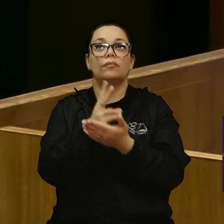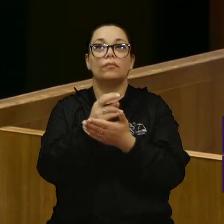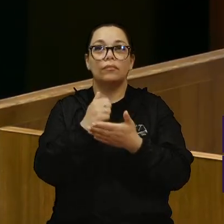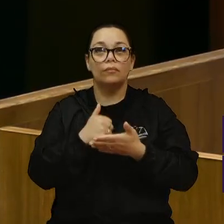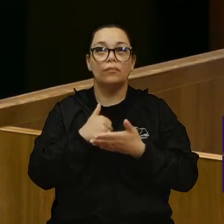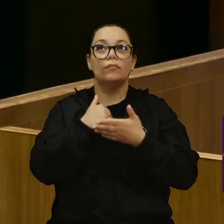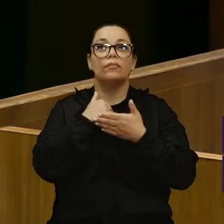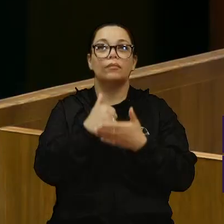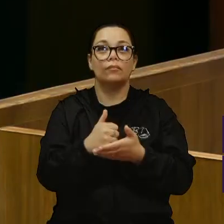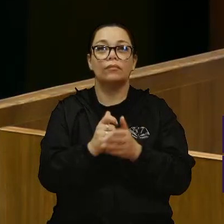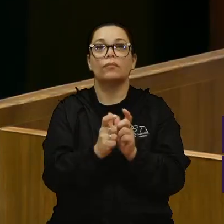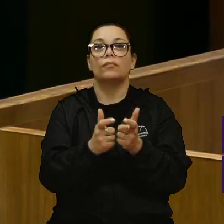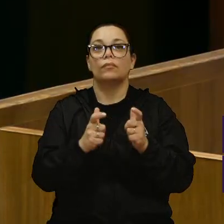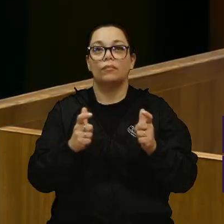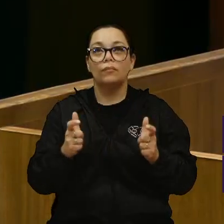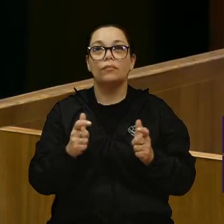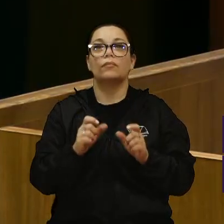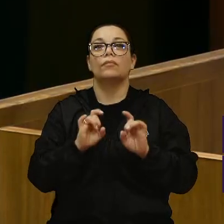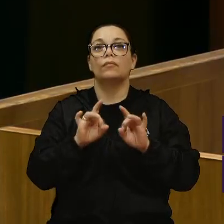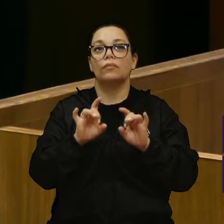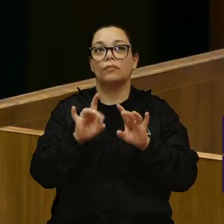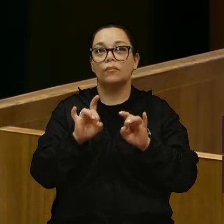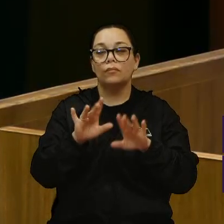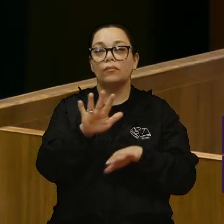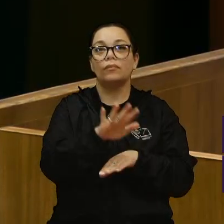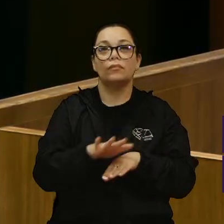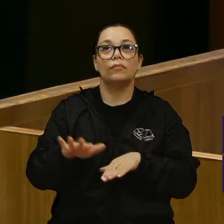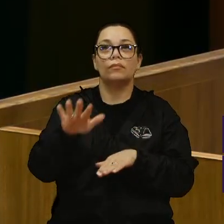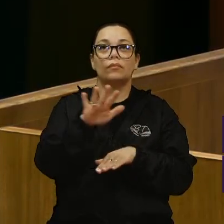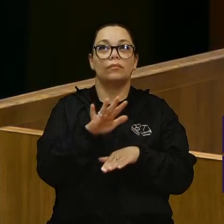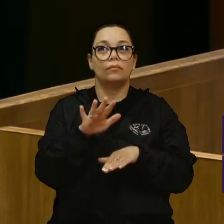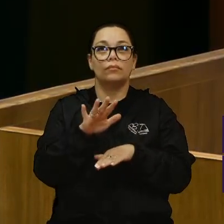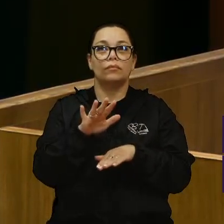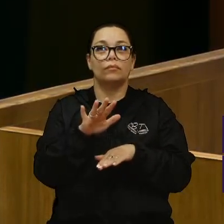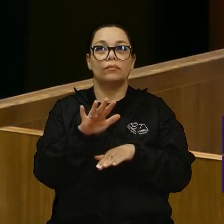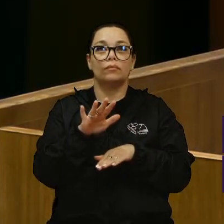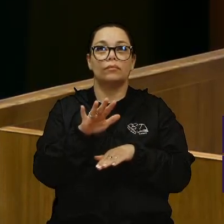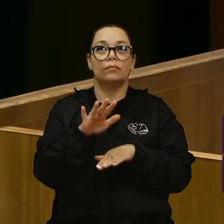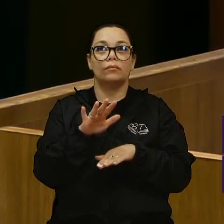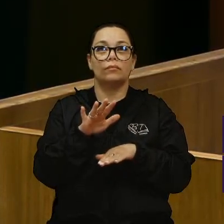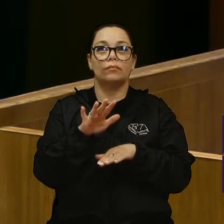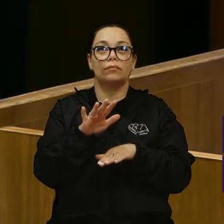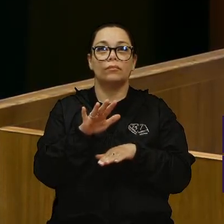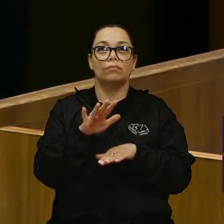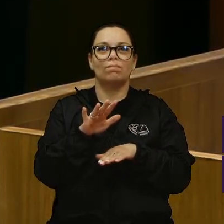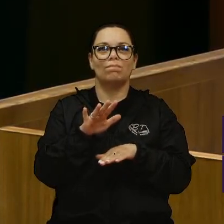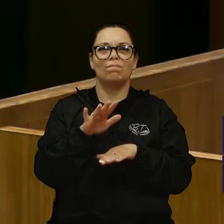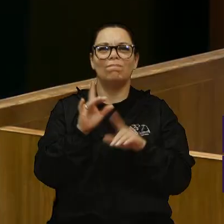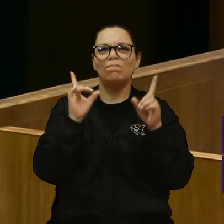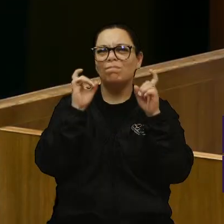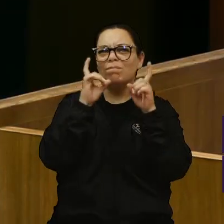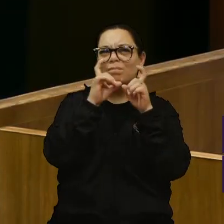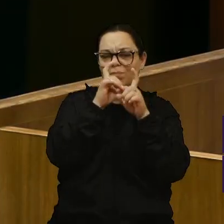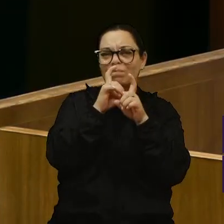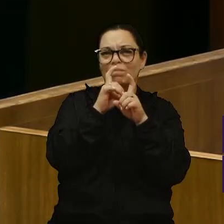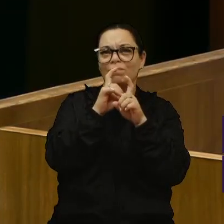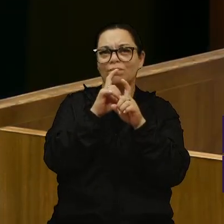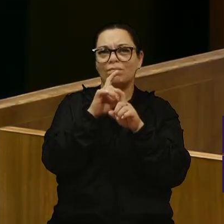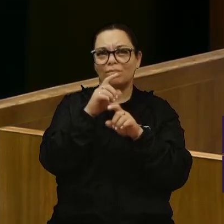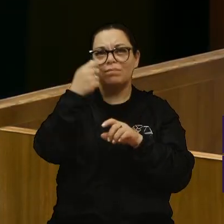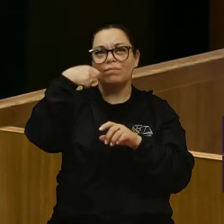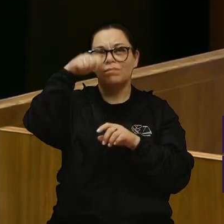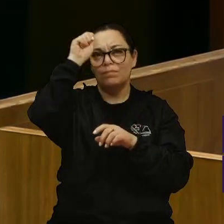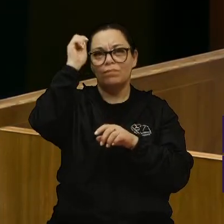apoio imenso dele, especialmente numa área que é uma área deficitária da universidade, e a gente sabe